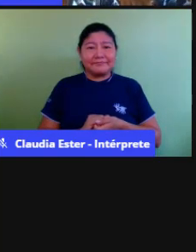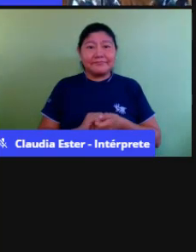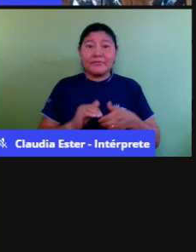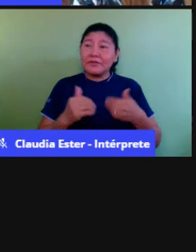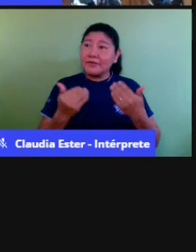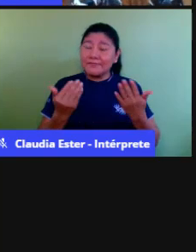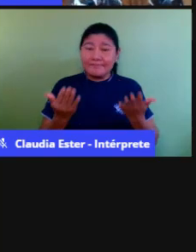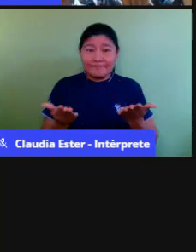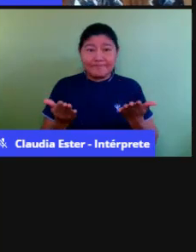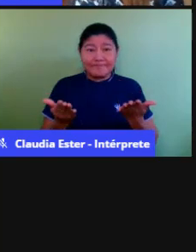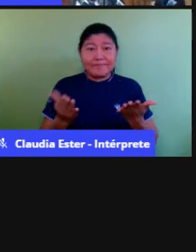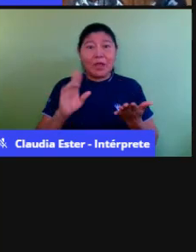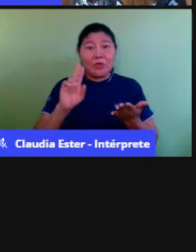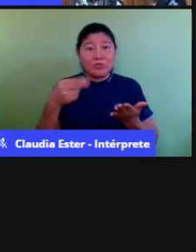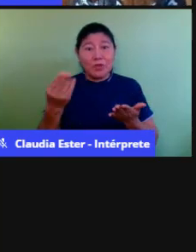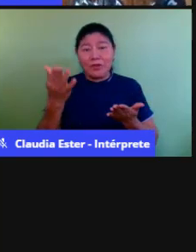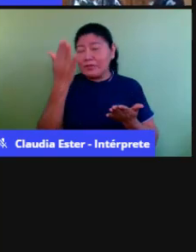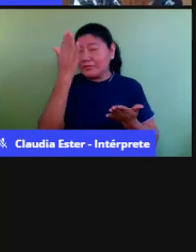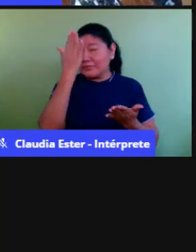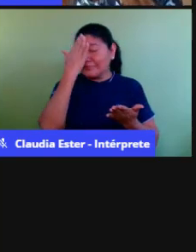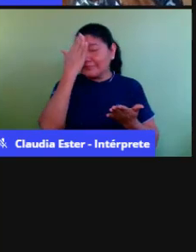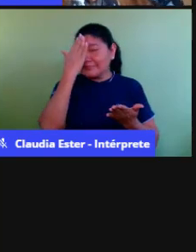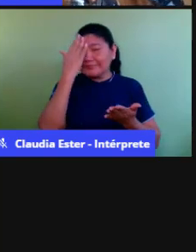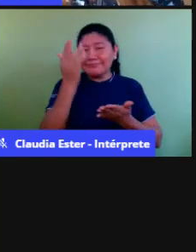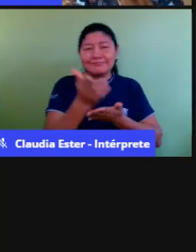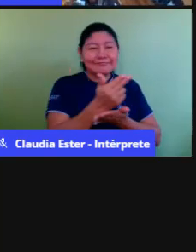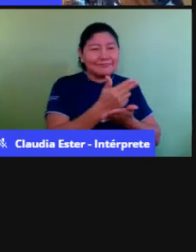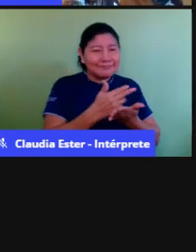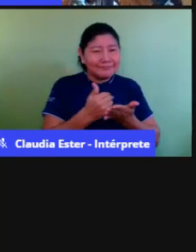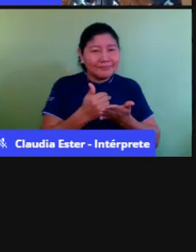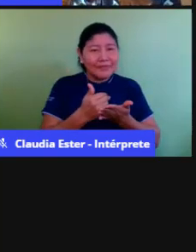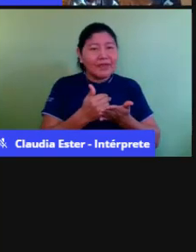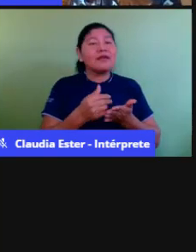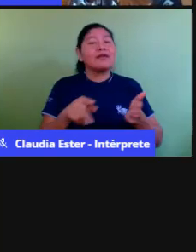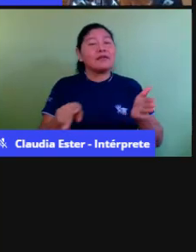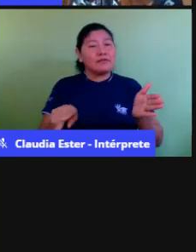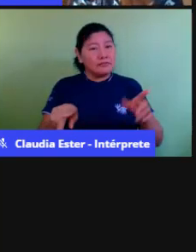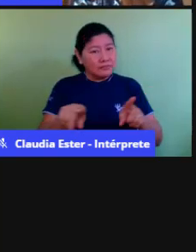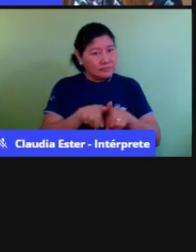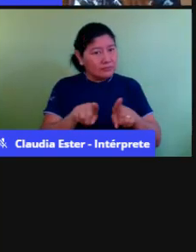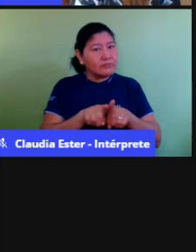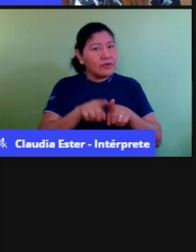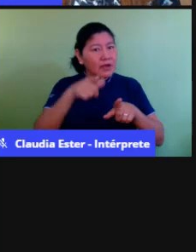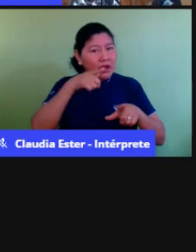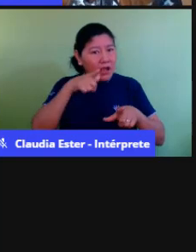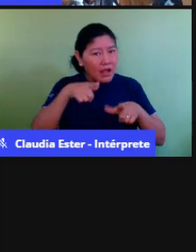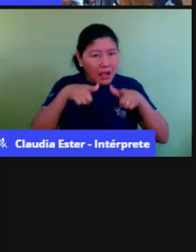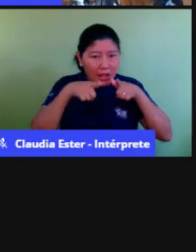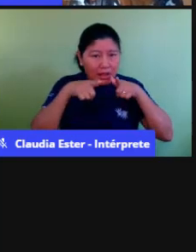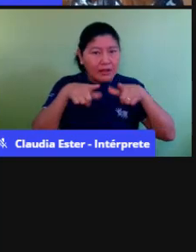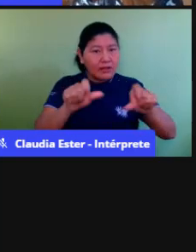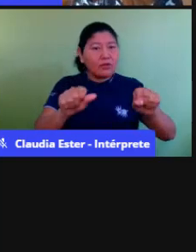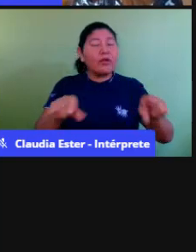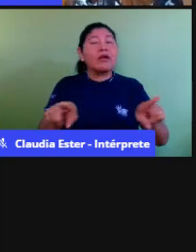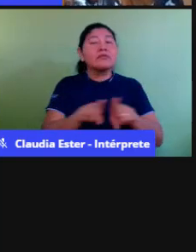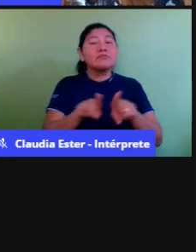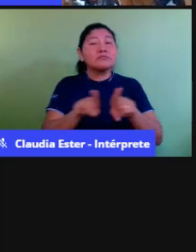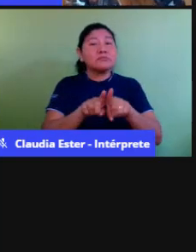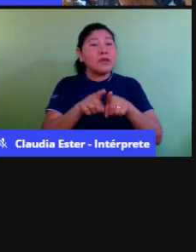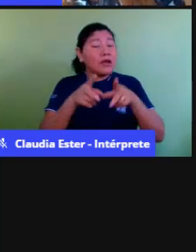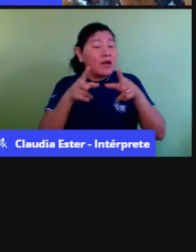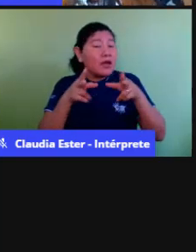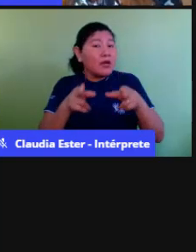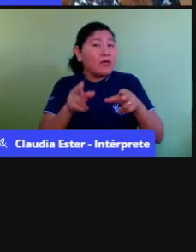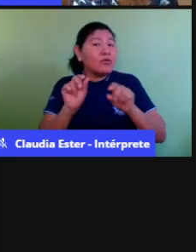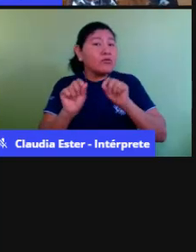Então, nós já sabemos que o desenho, ele é uma linguagem, né? E como linguagem, esse desenho, ele